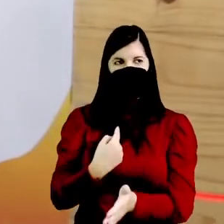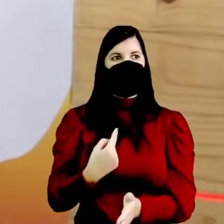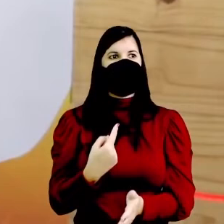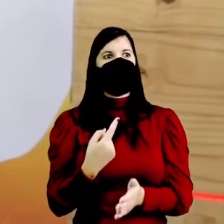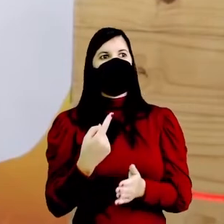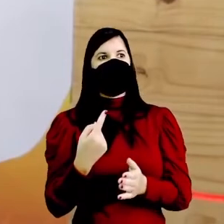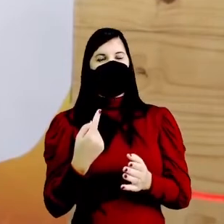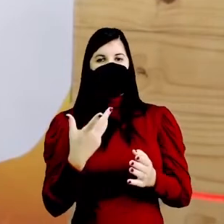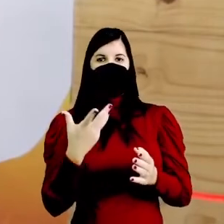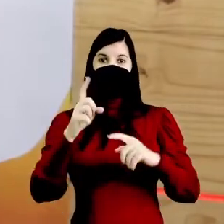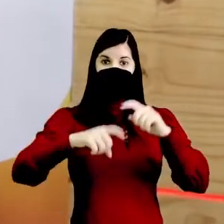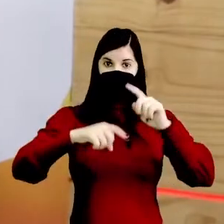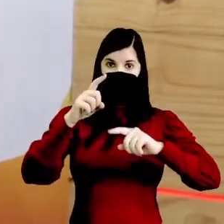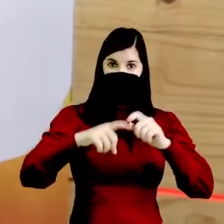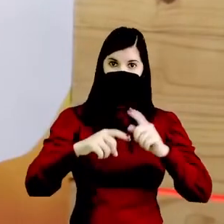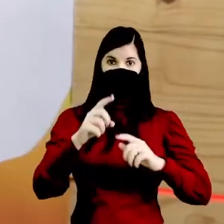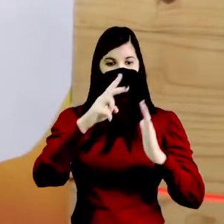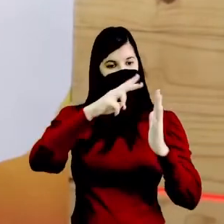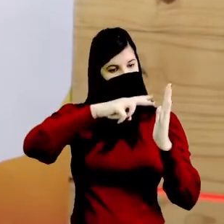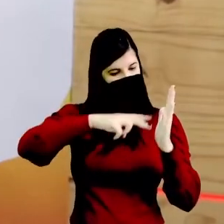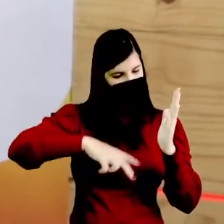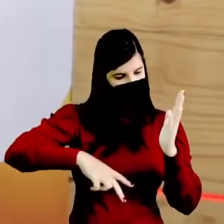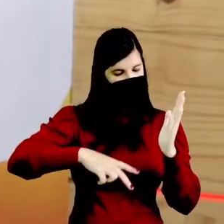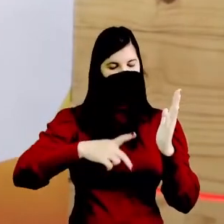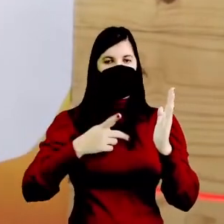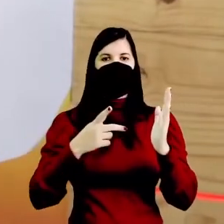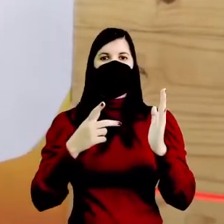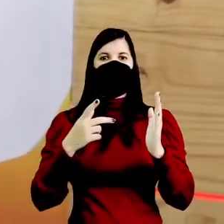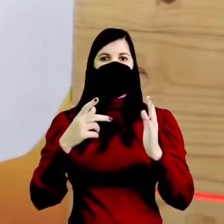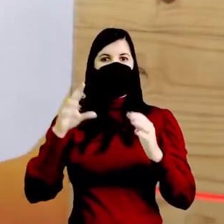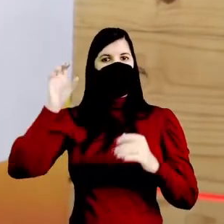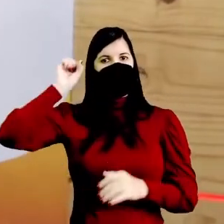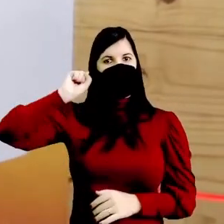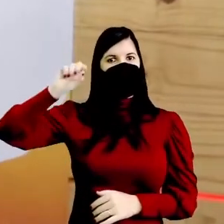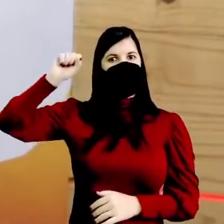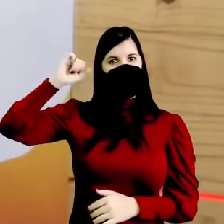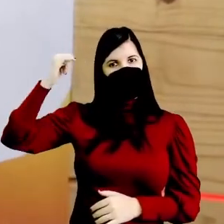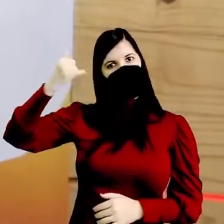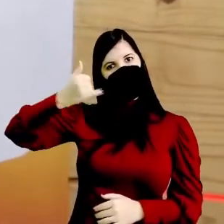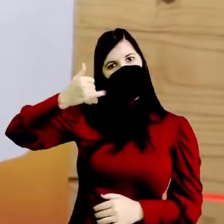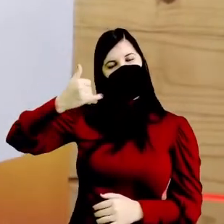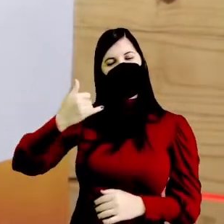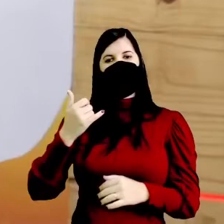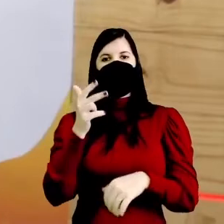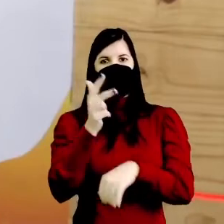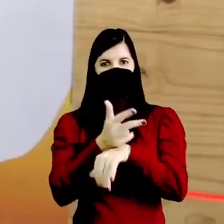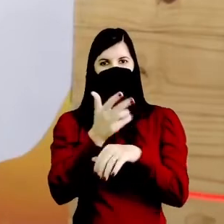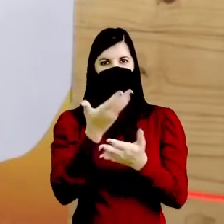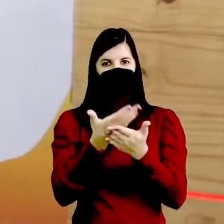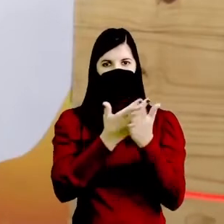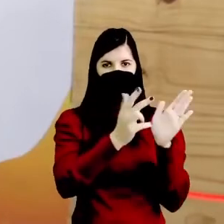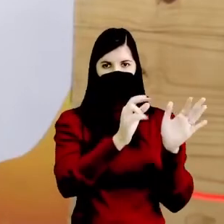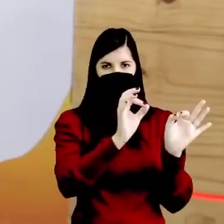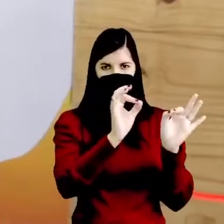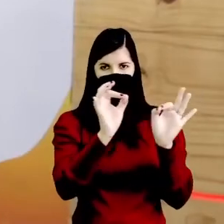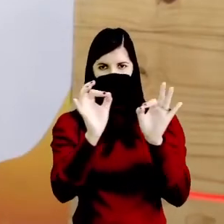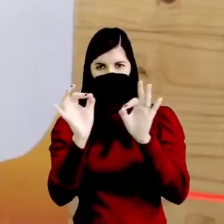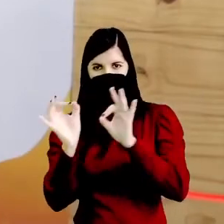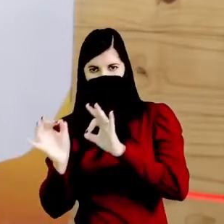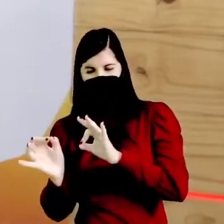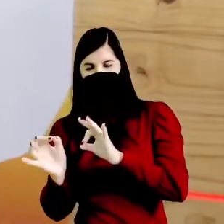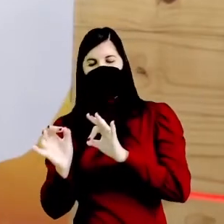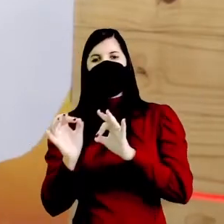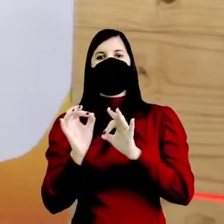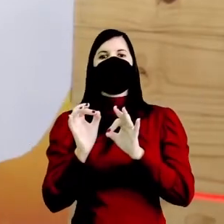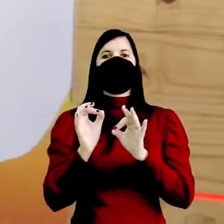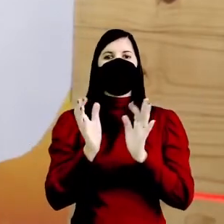ali o material complementar, vai entrar no podcast, vai reassistir essa videoaula, vai lá no e-book, grifa o que tu não entendeu. Professora, eu